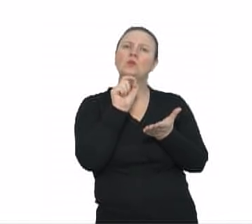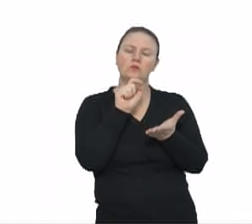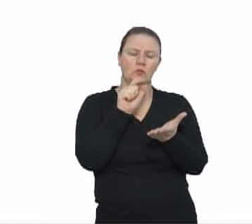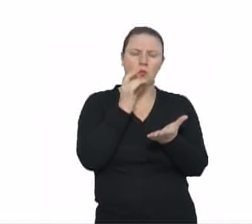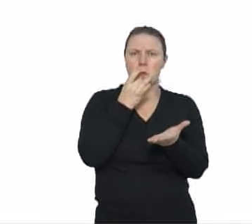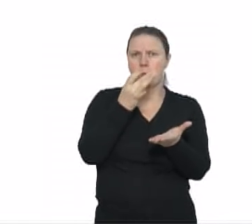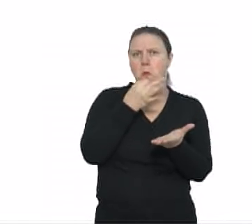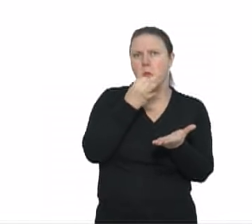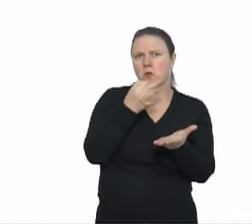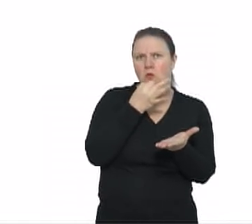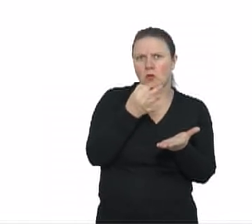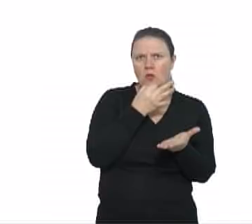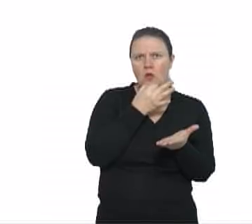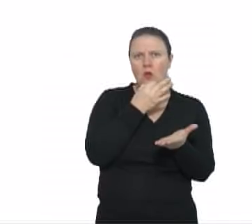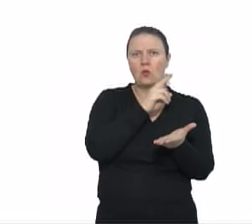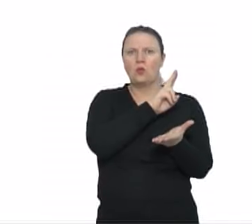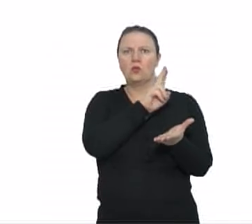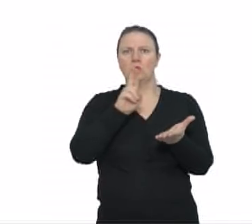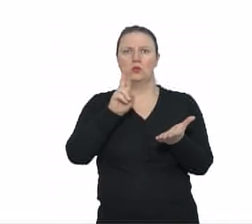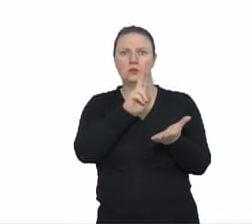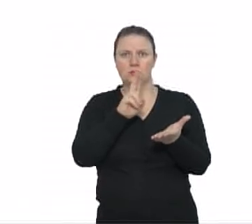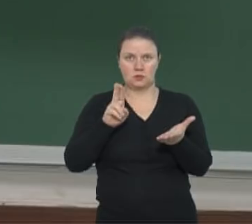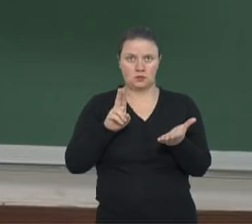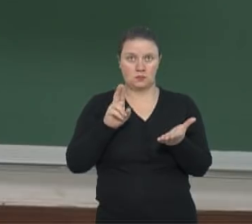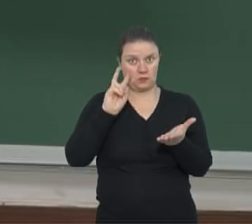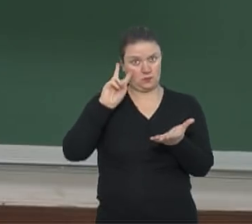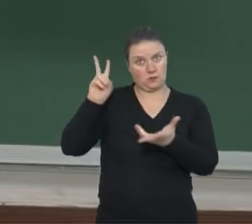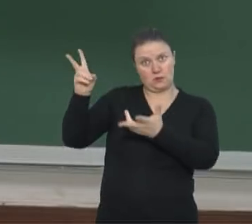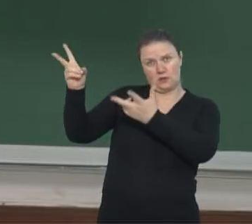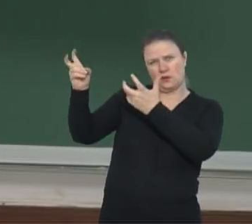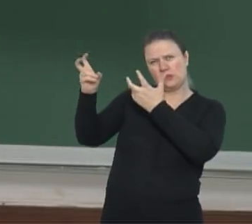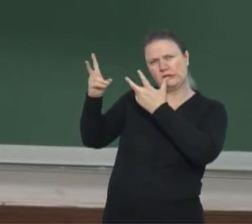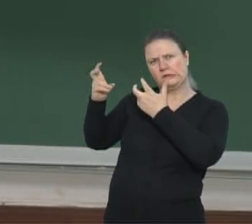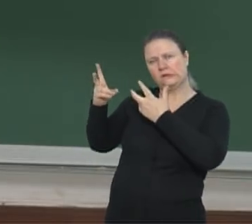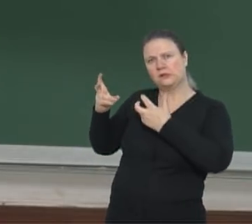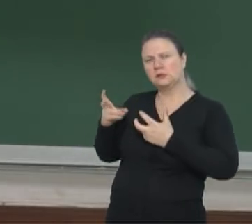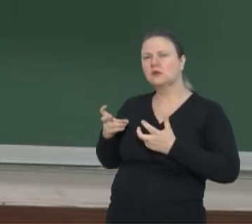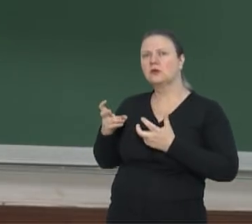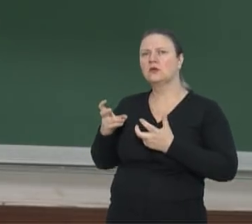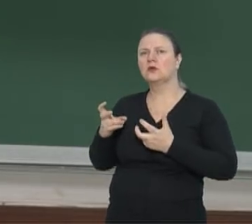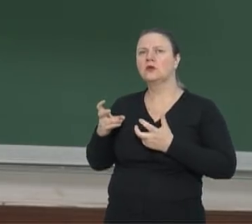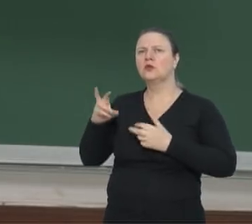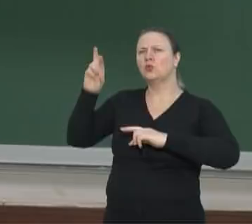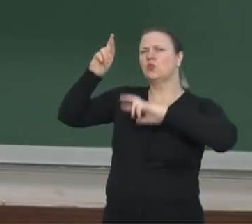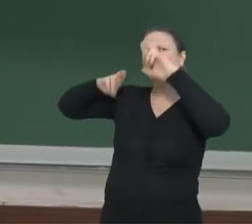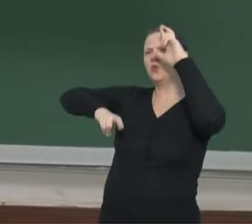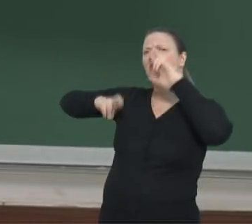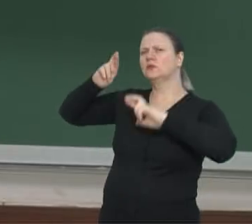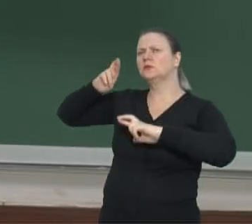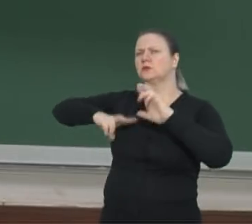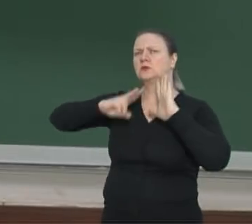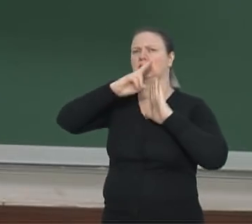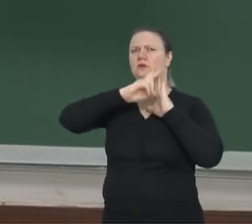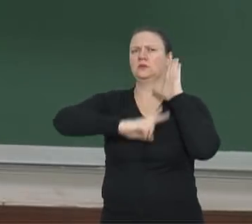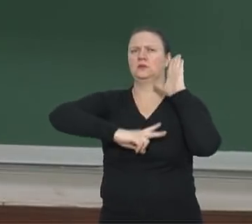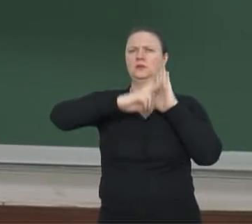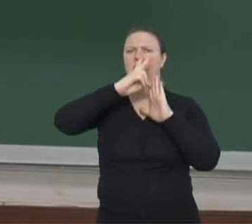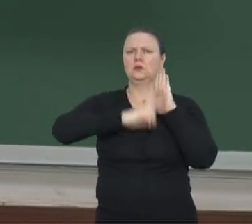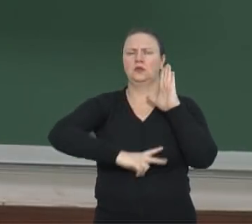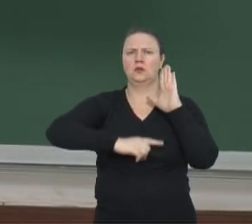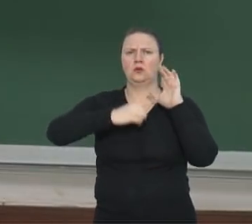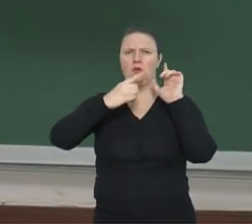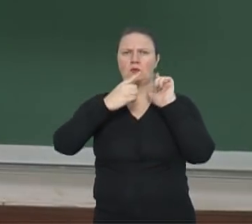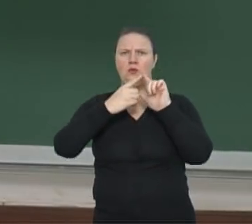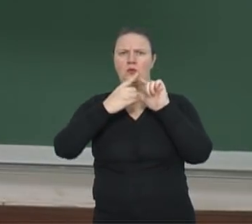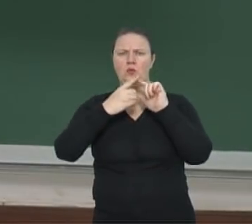veiculado e o nome da seção? Ora, é só verificar, ler lá, né? Qual é